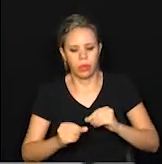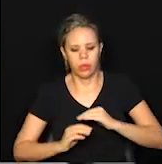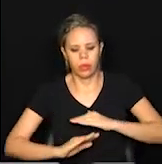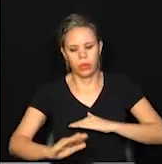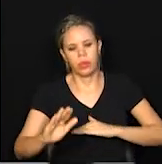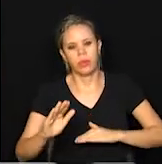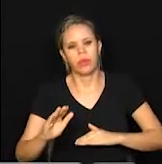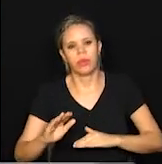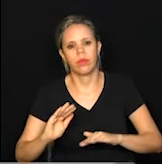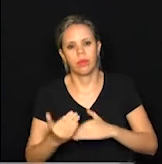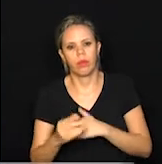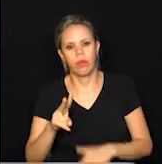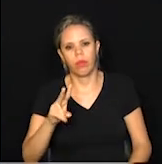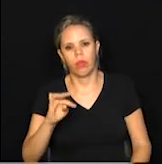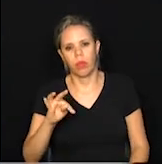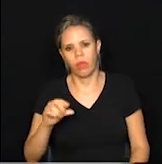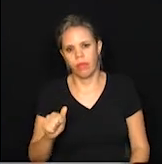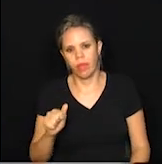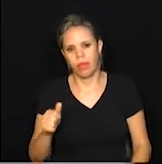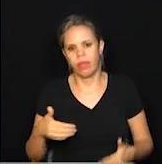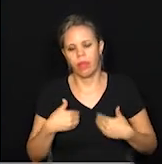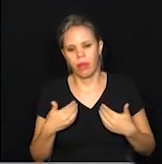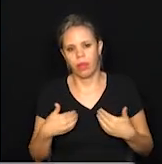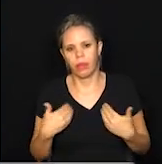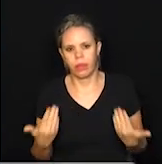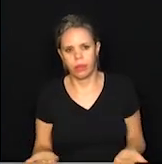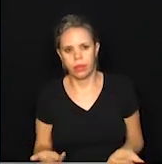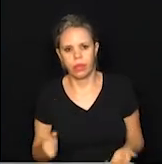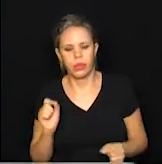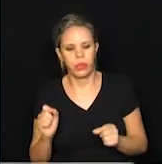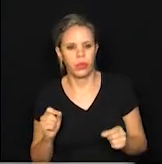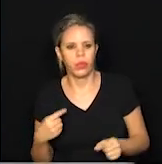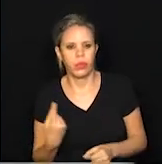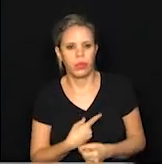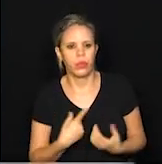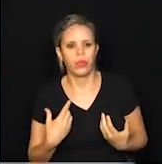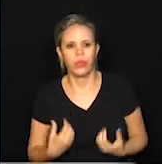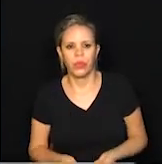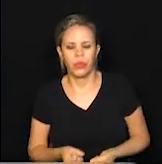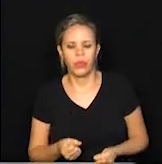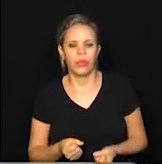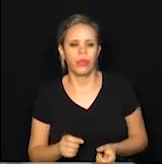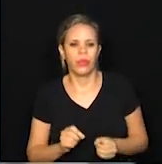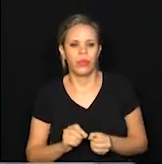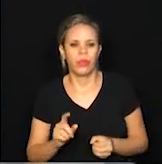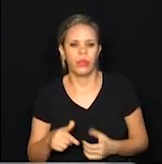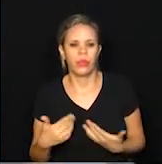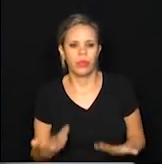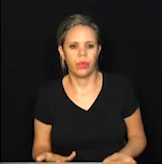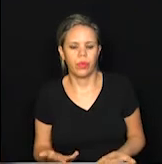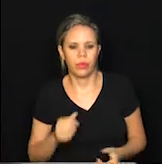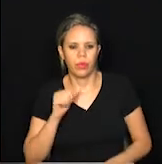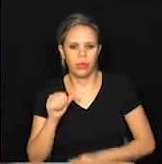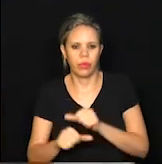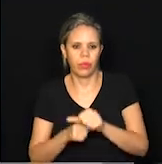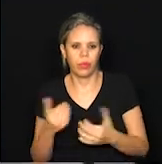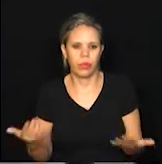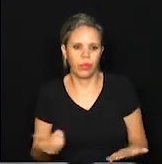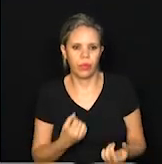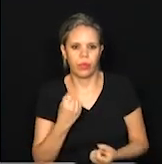Alegre. O que nós vamos, então, fazer é isso. Nós vamos, então, transformar agora